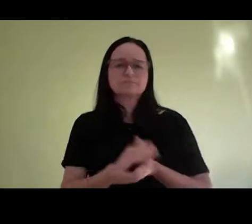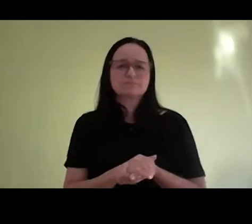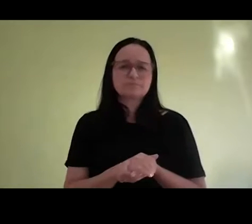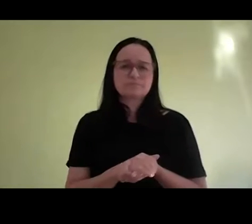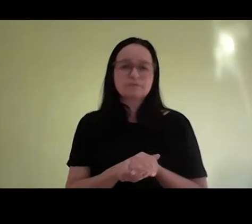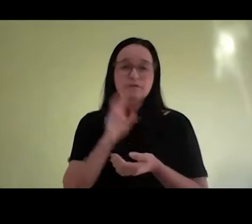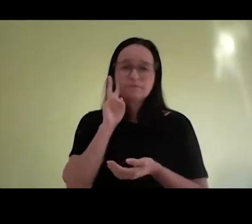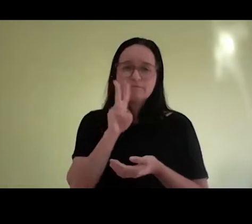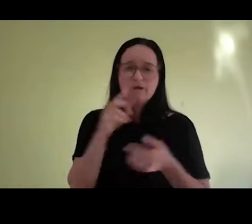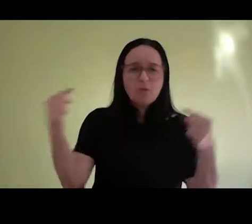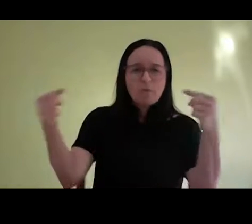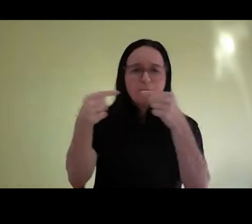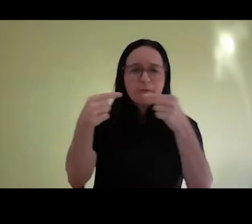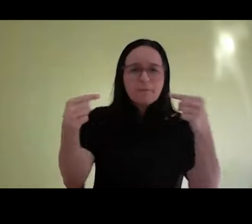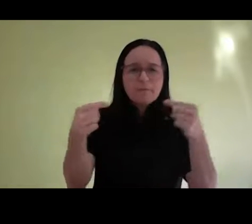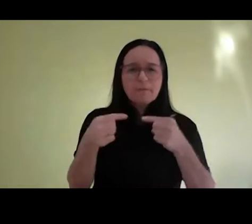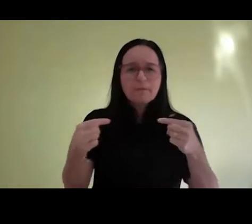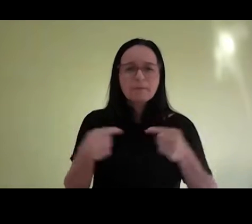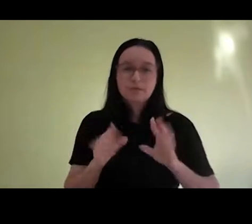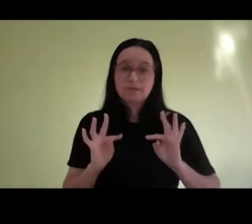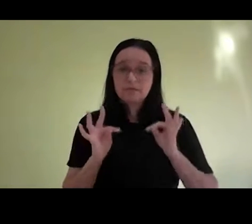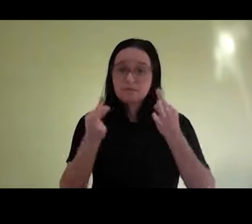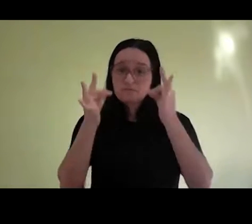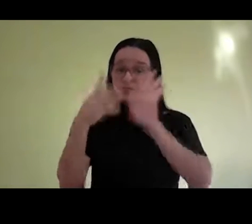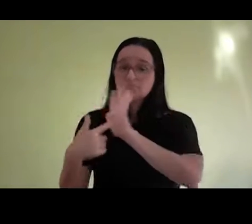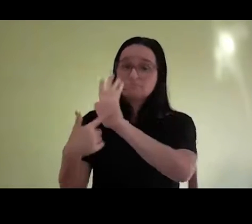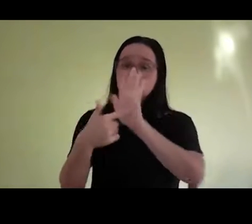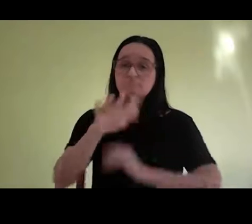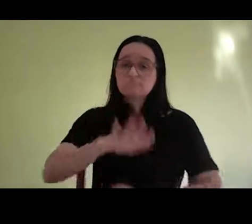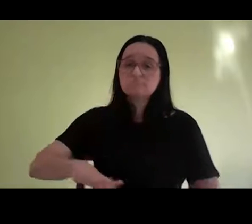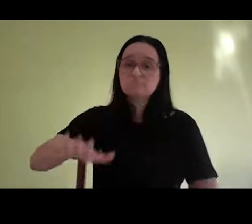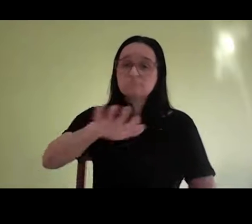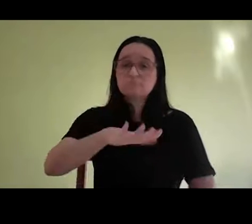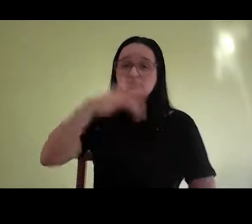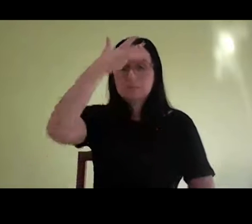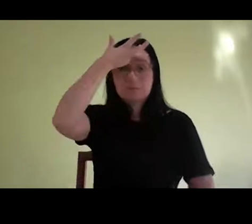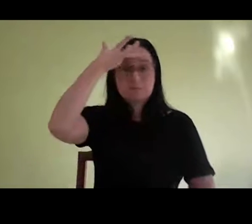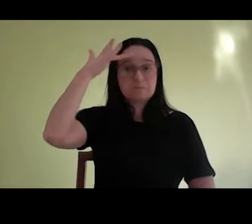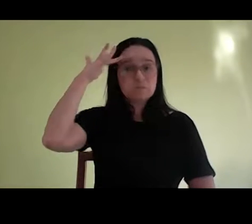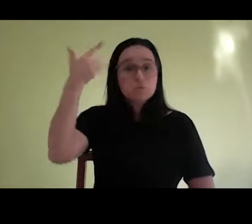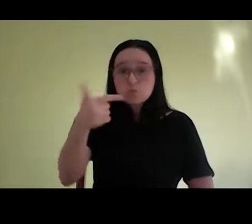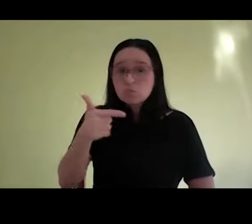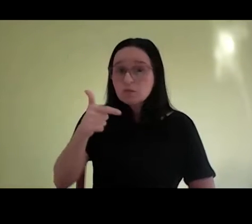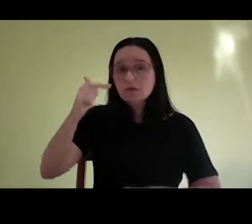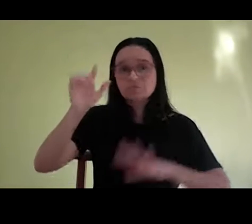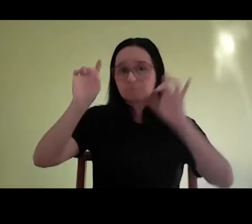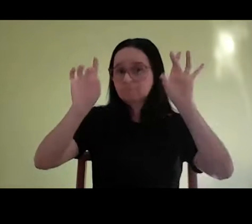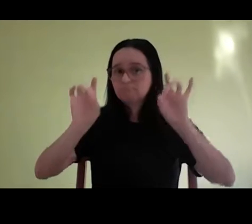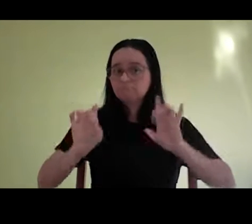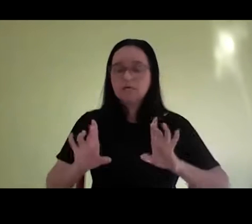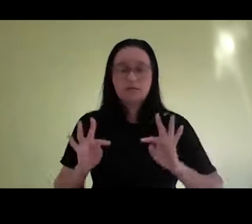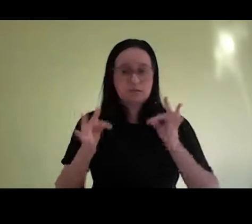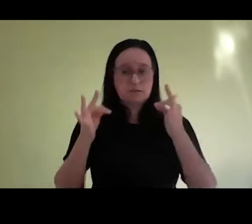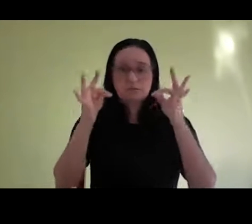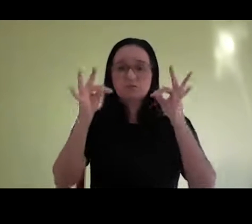tecnologia e trazer isso para um público que poderia não ter especialização em tecnologia, tá bem? Em